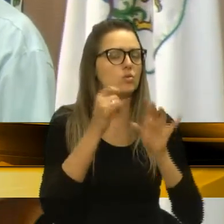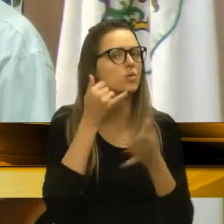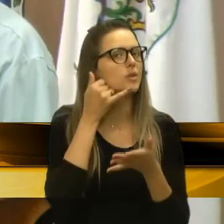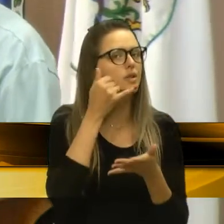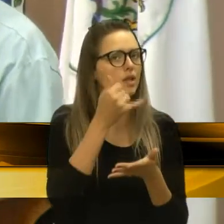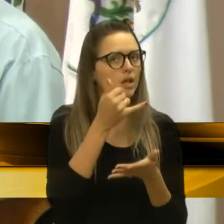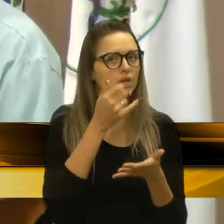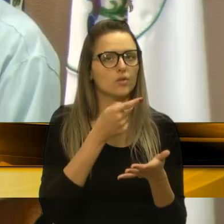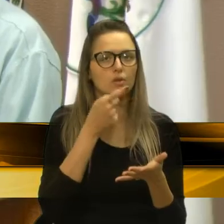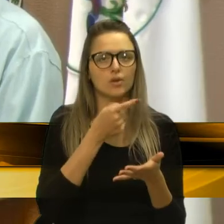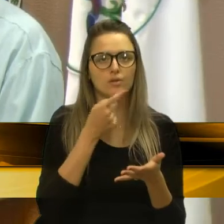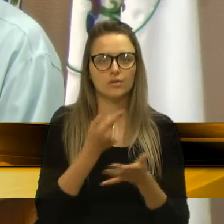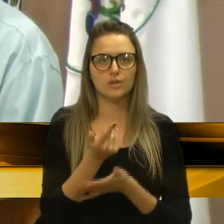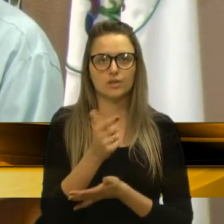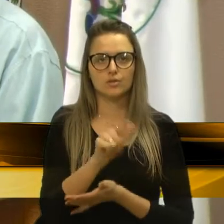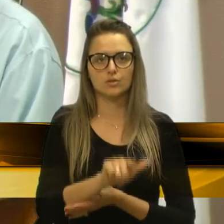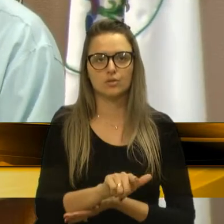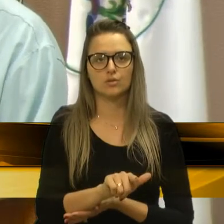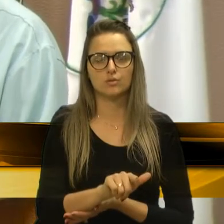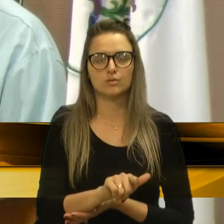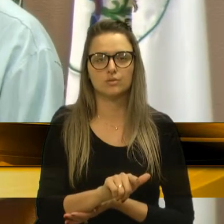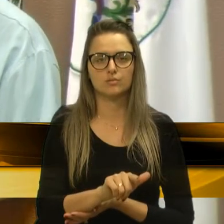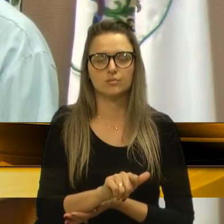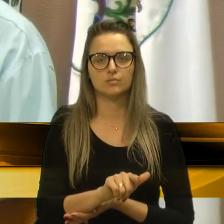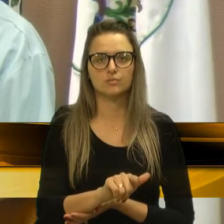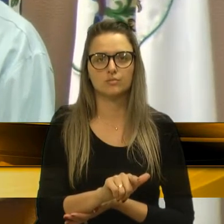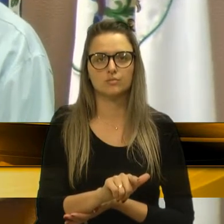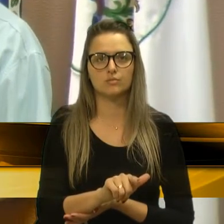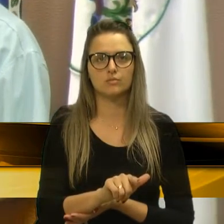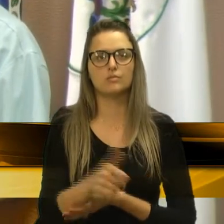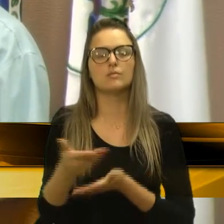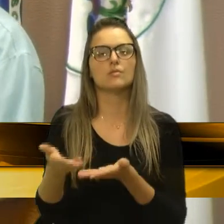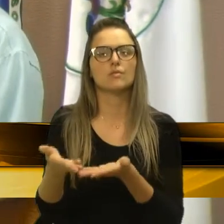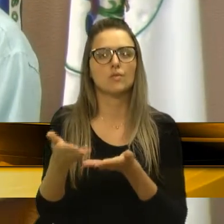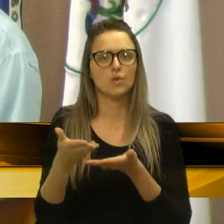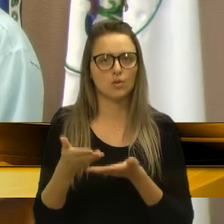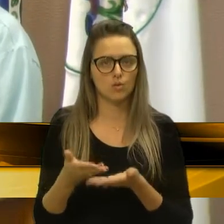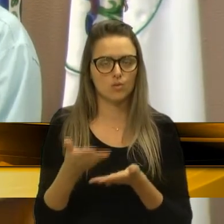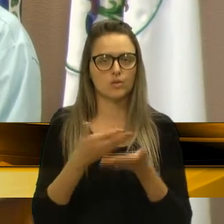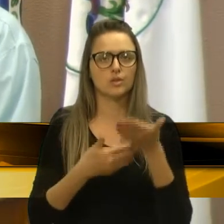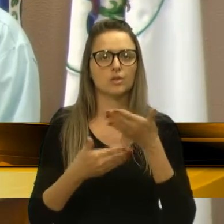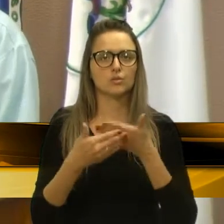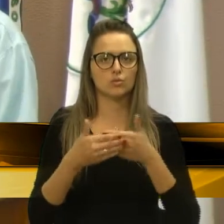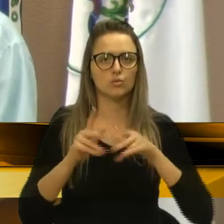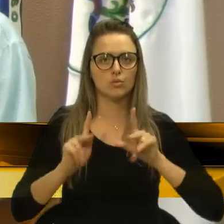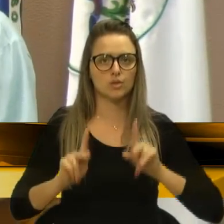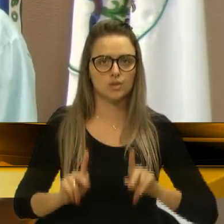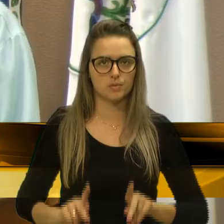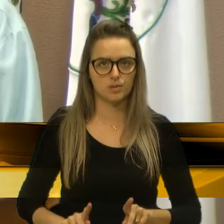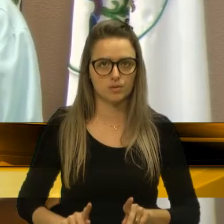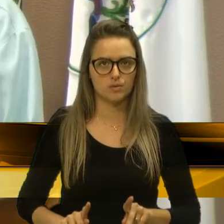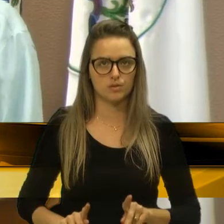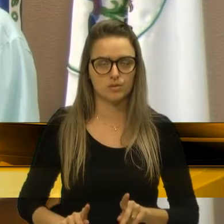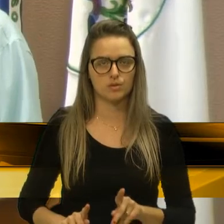reforçar aqui convidando a população moradora de carlos